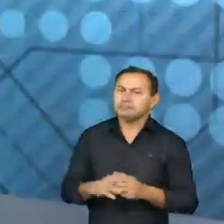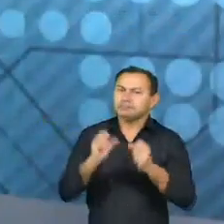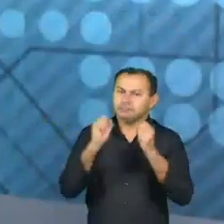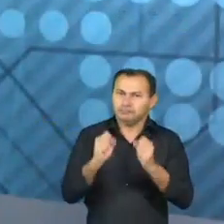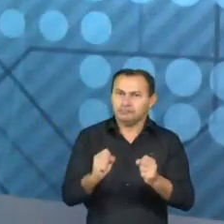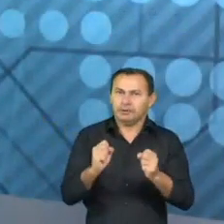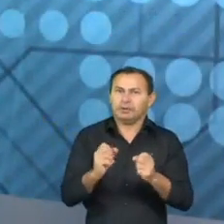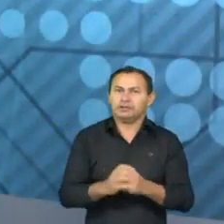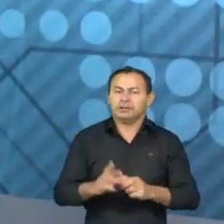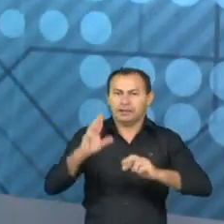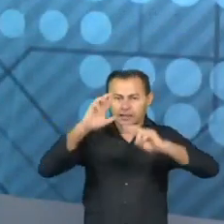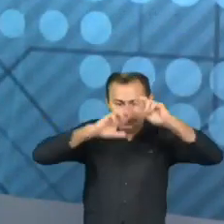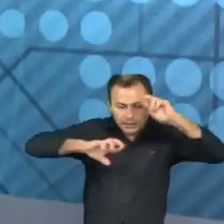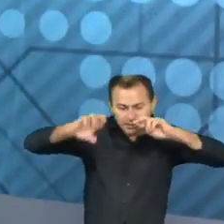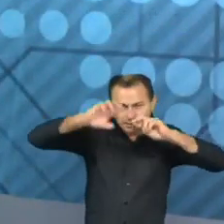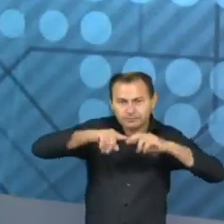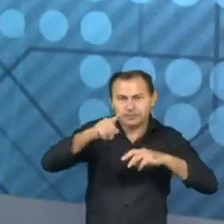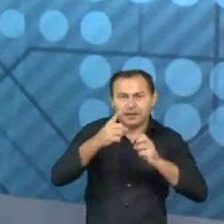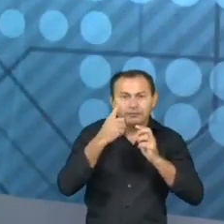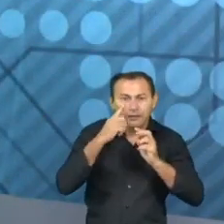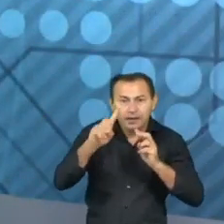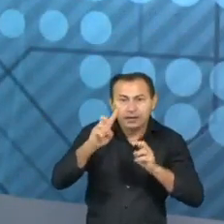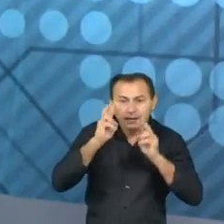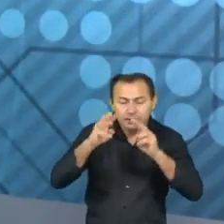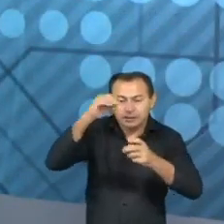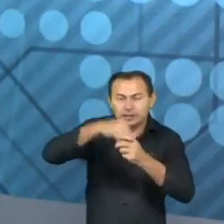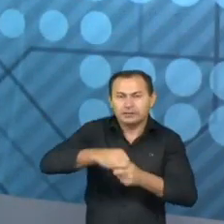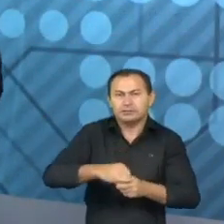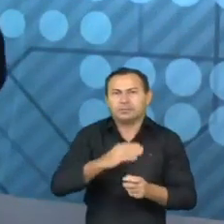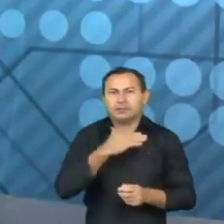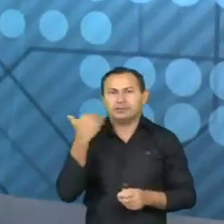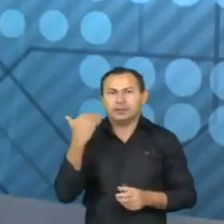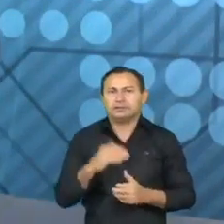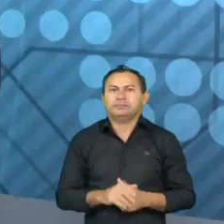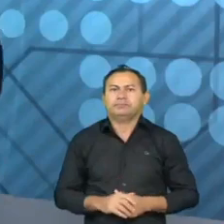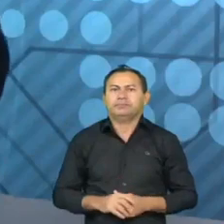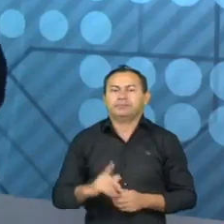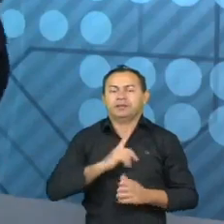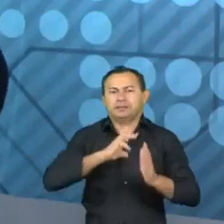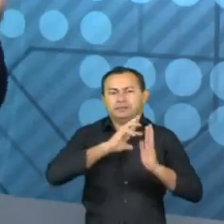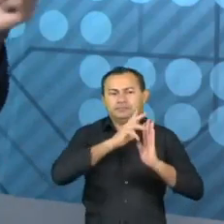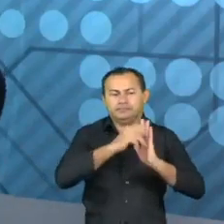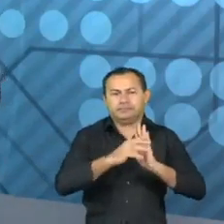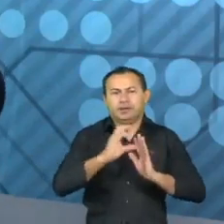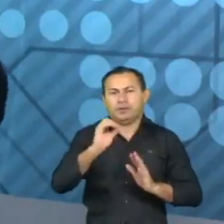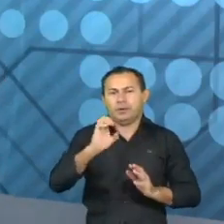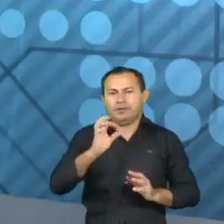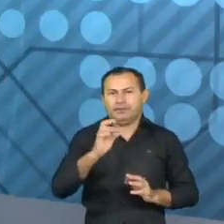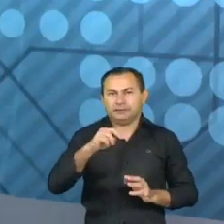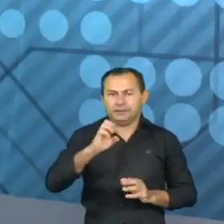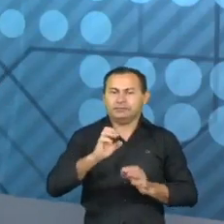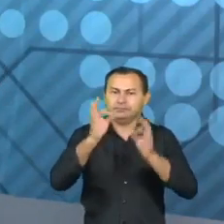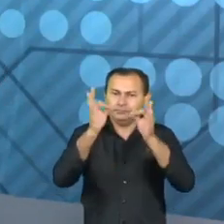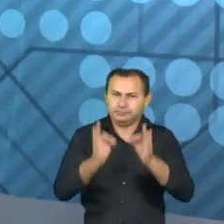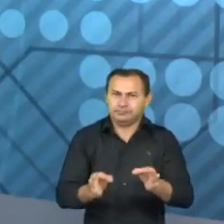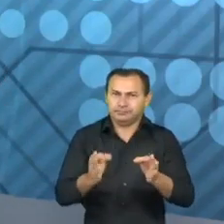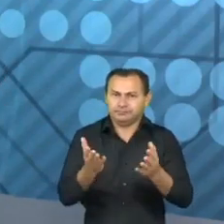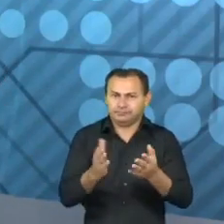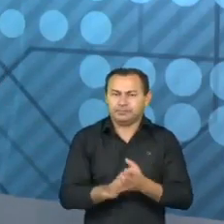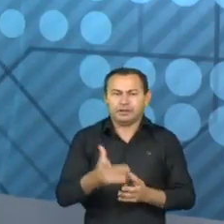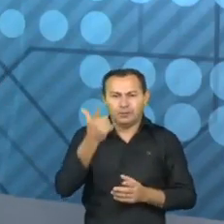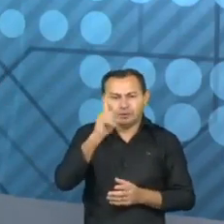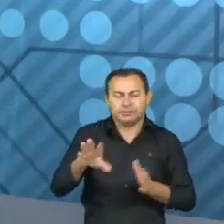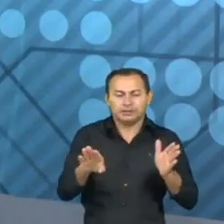ser analisado. Então, você vê que dentro do indicador de mortalidade, eu tenho diferentes coeficientes justamente para